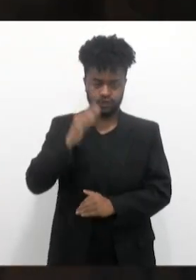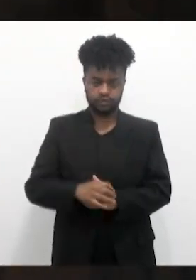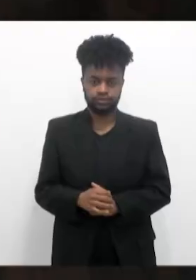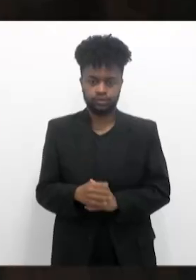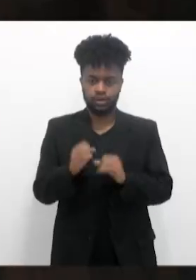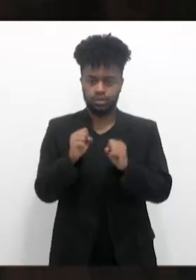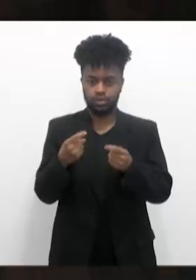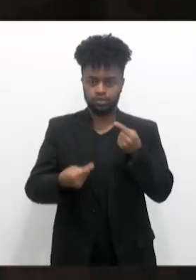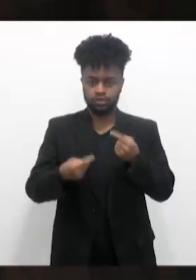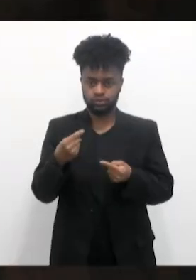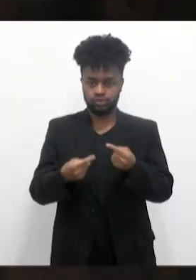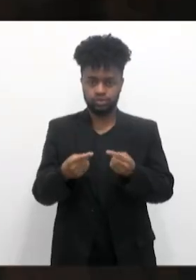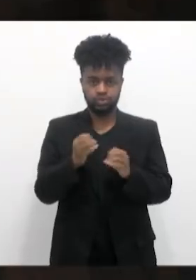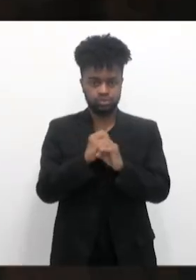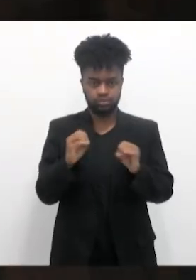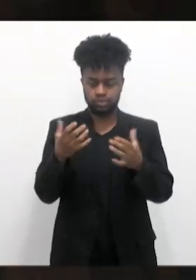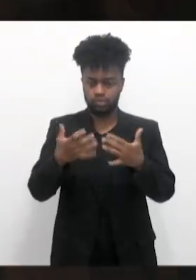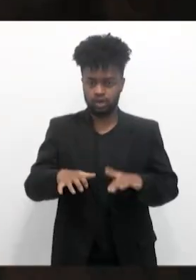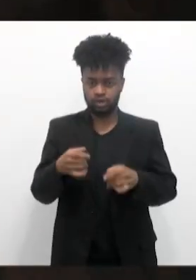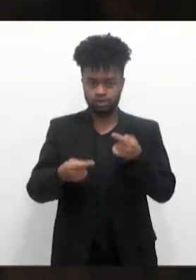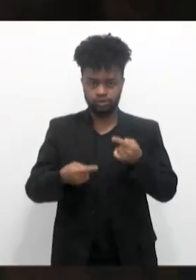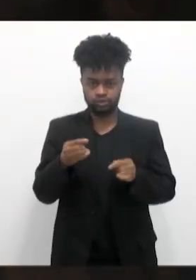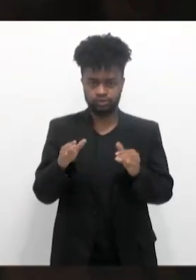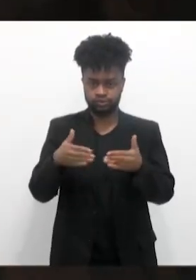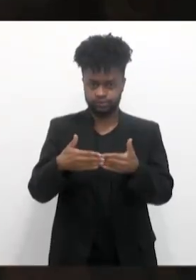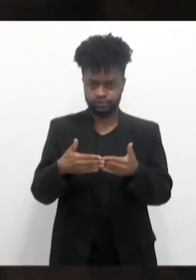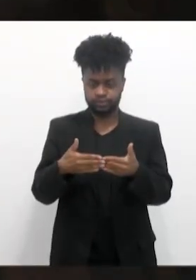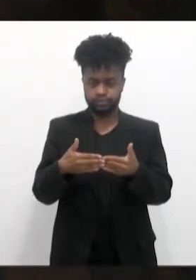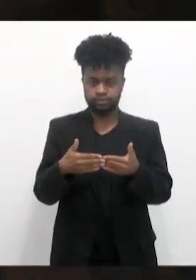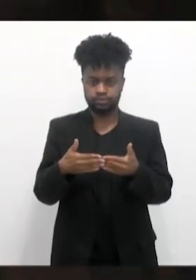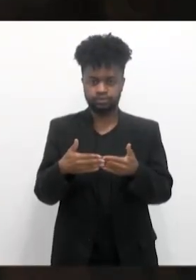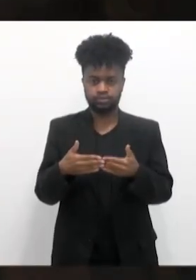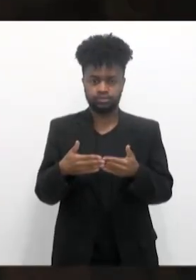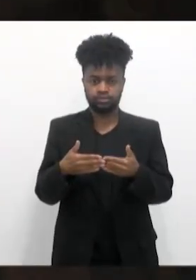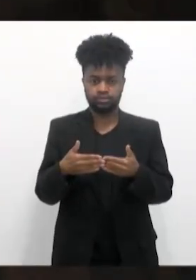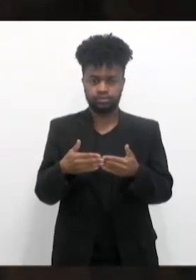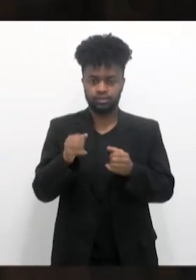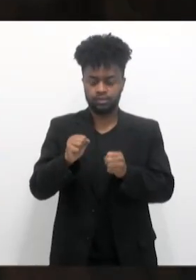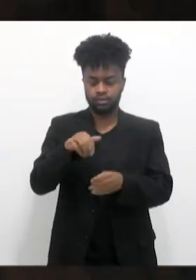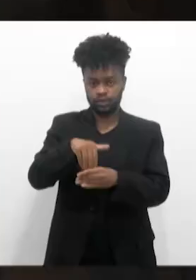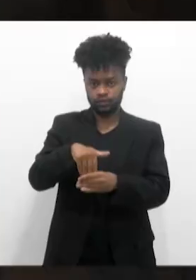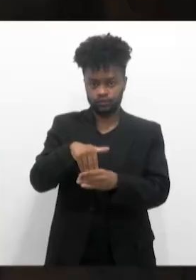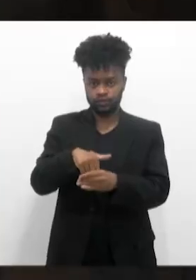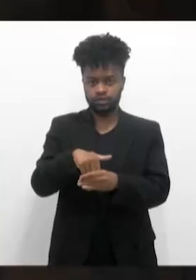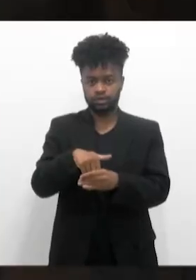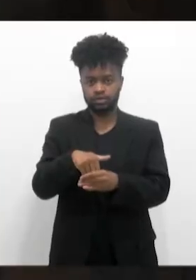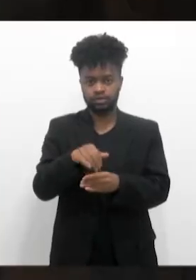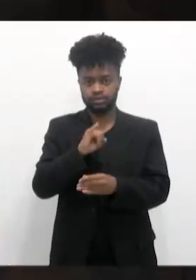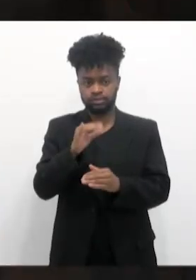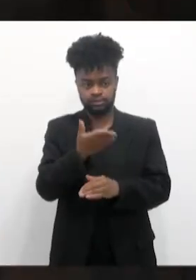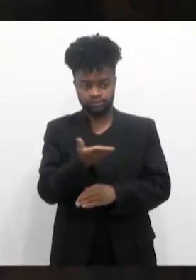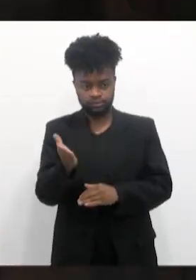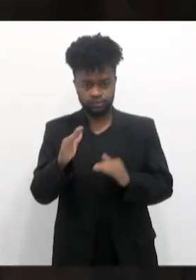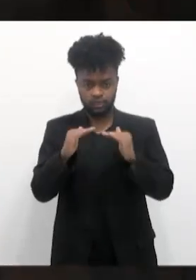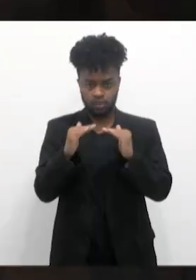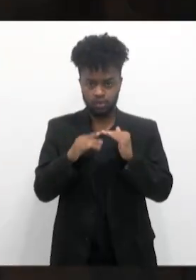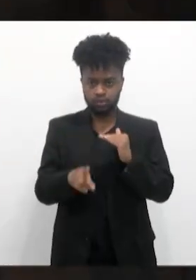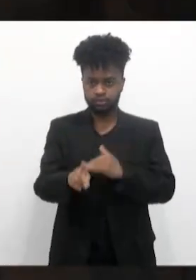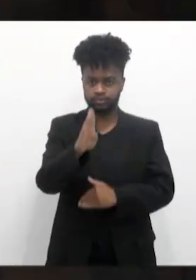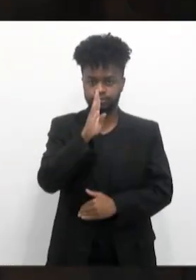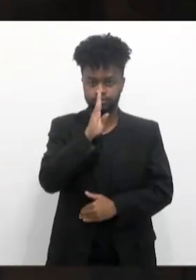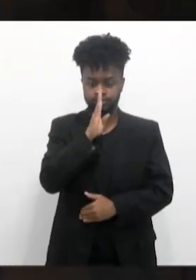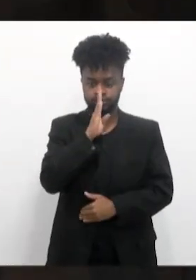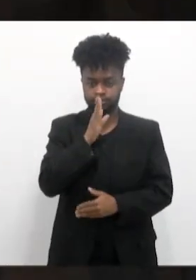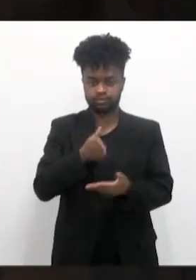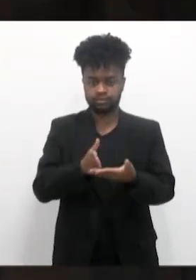Em discussão. Não havendo quem queira discutir, encerrada a discussão. Em votação. Os senhores que aprovam permaneçam como